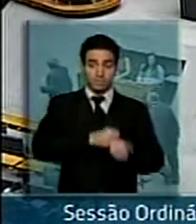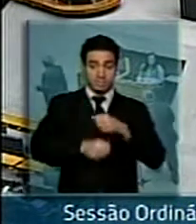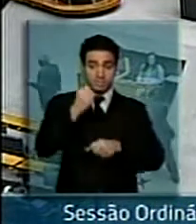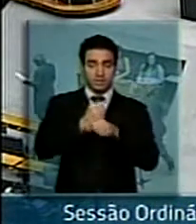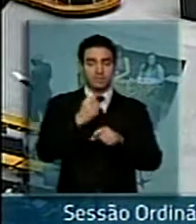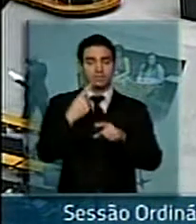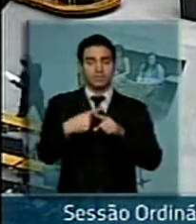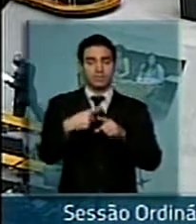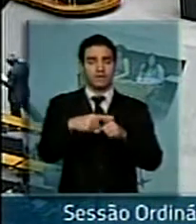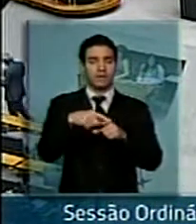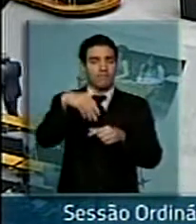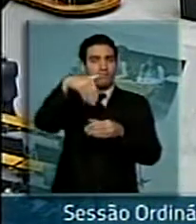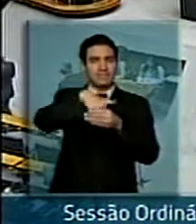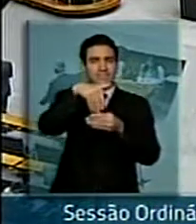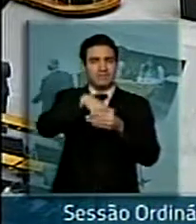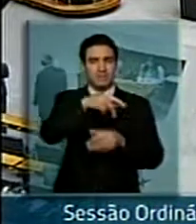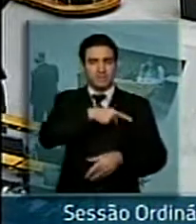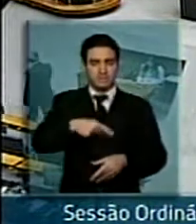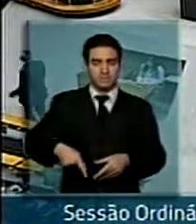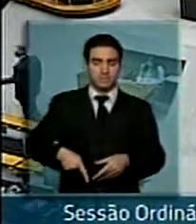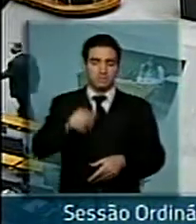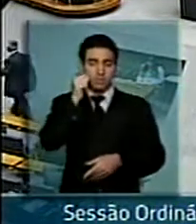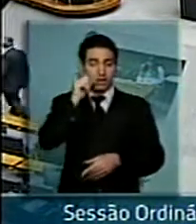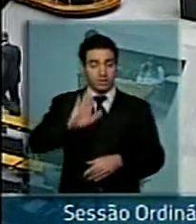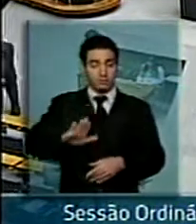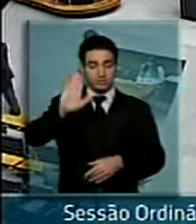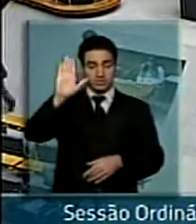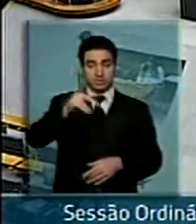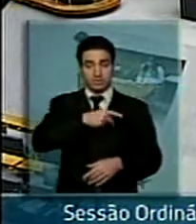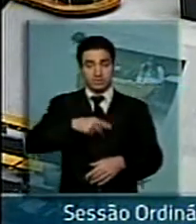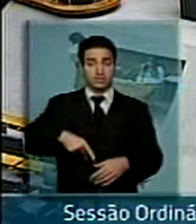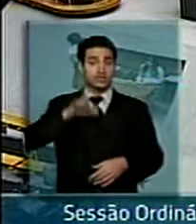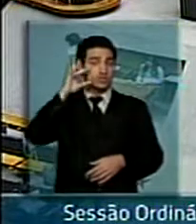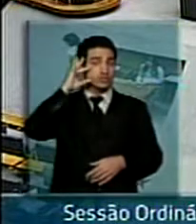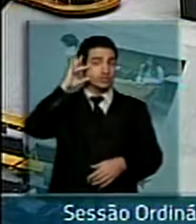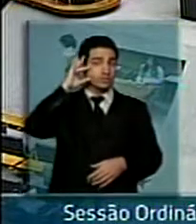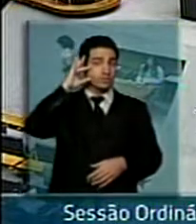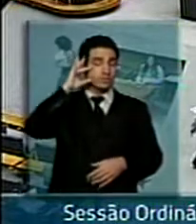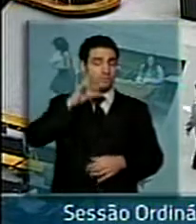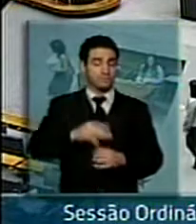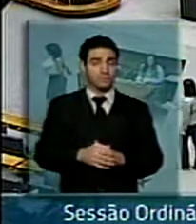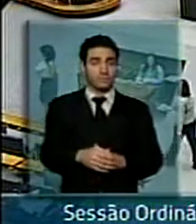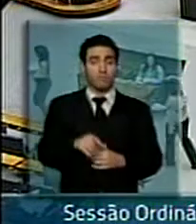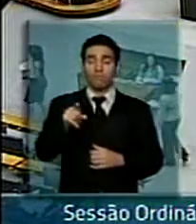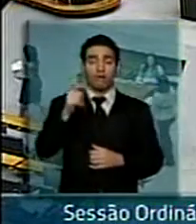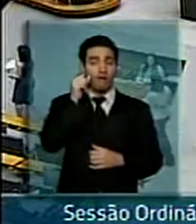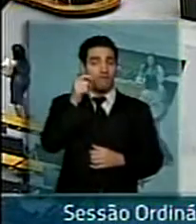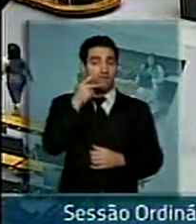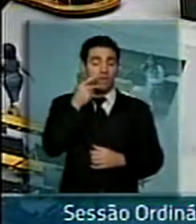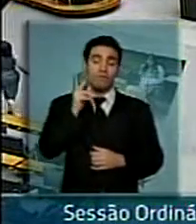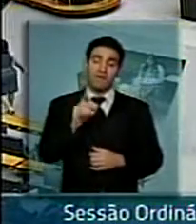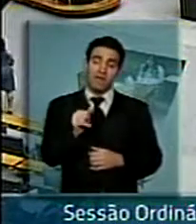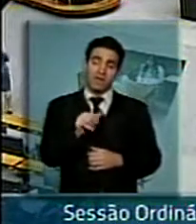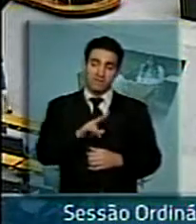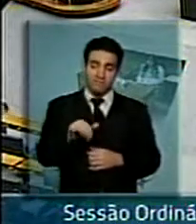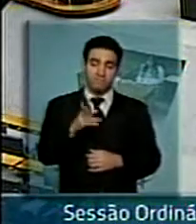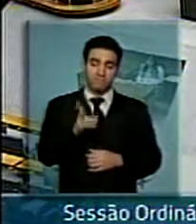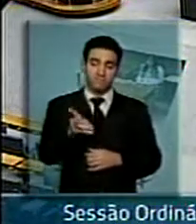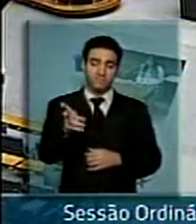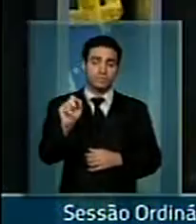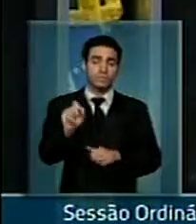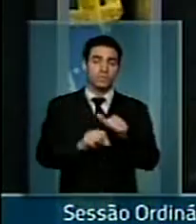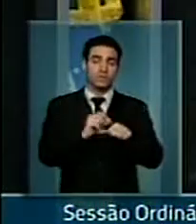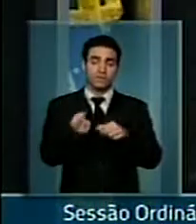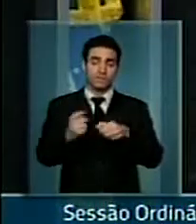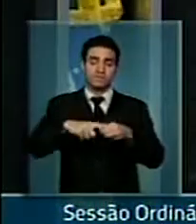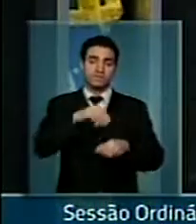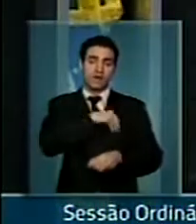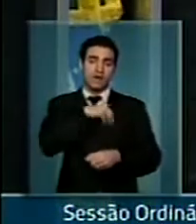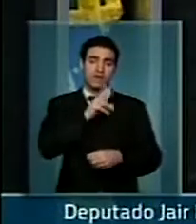recomposição